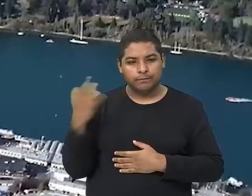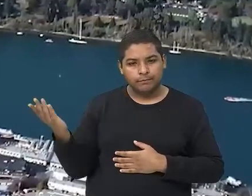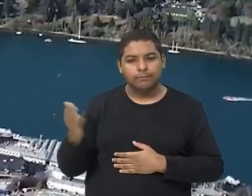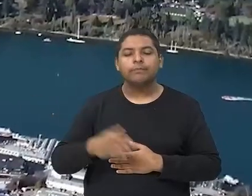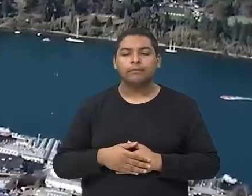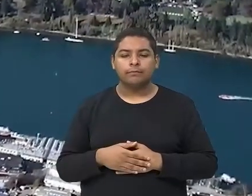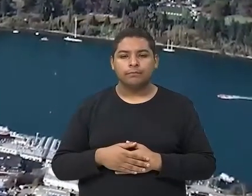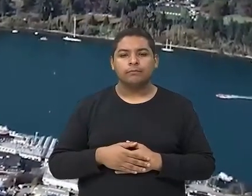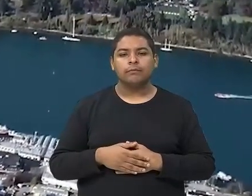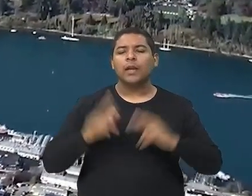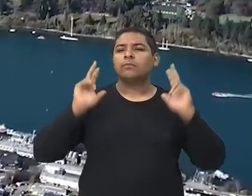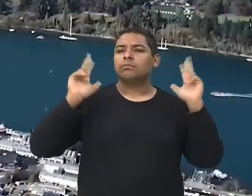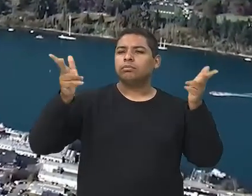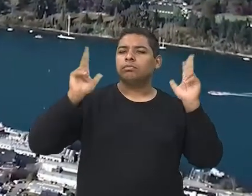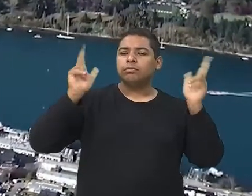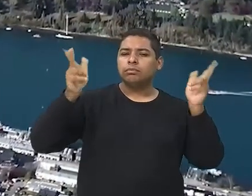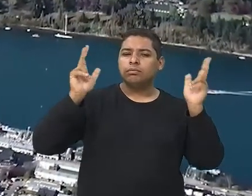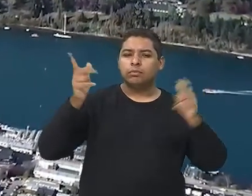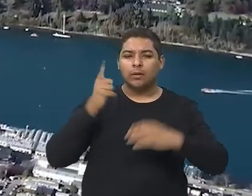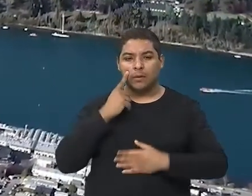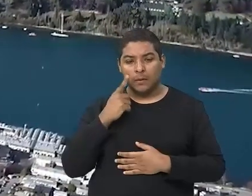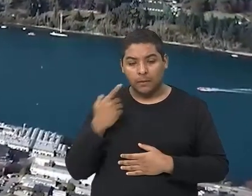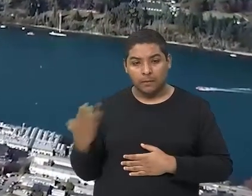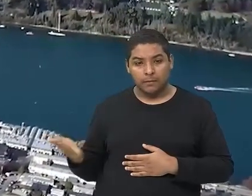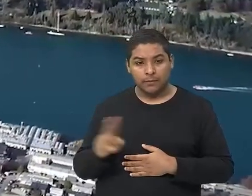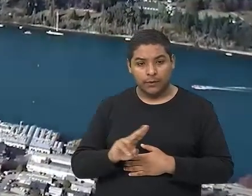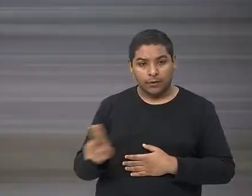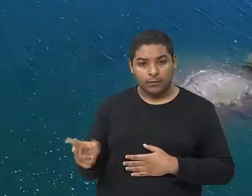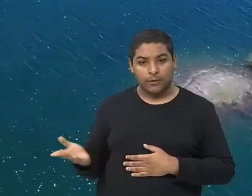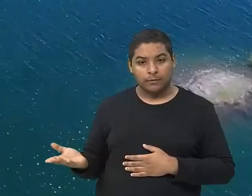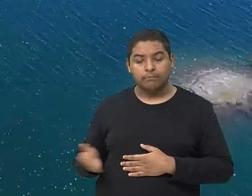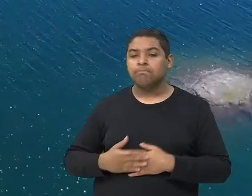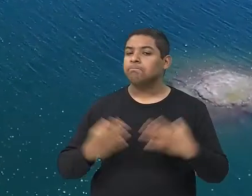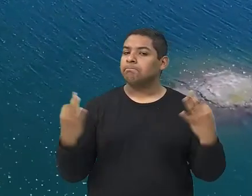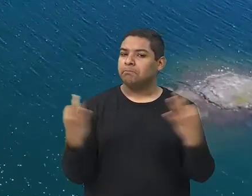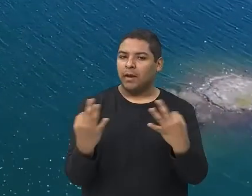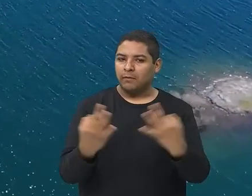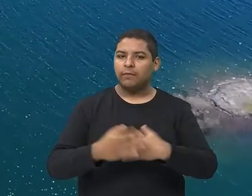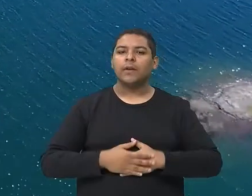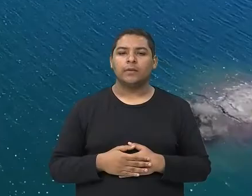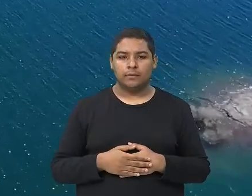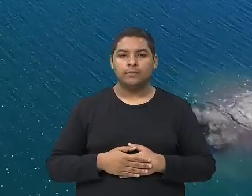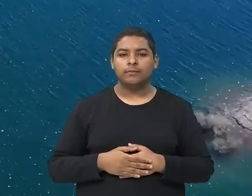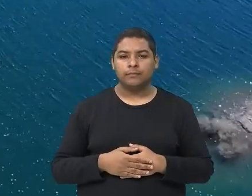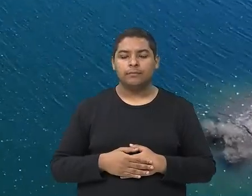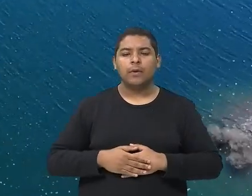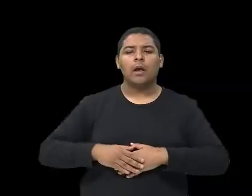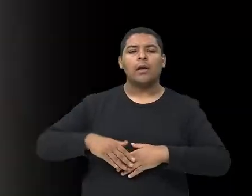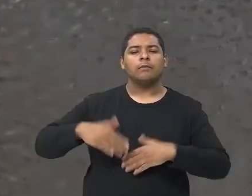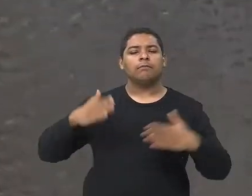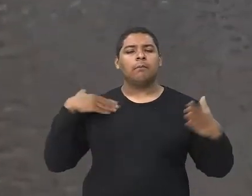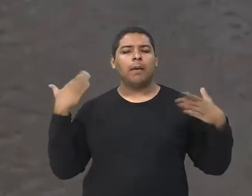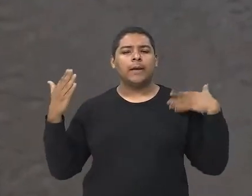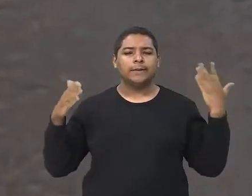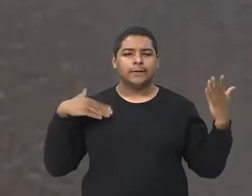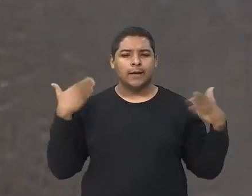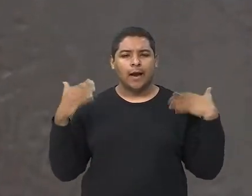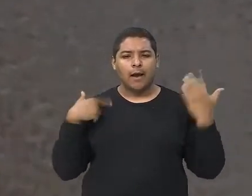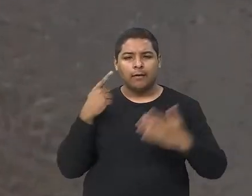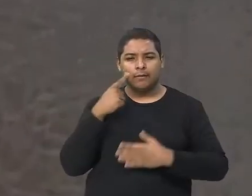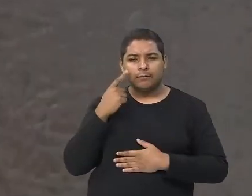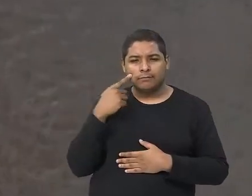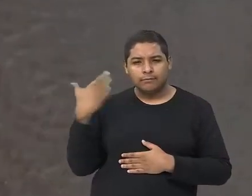de aventuras é em Queenstown, o lugar perfeito para isso. Pode passear de jet boat, esqui, praticar